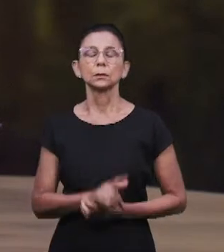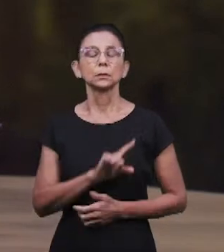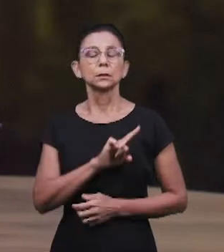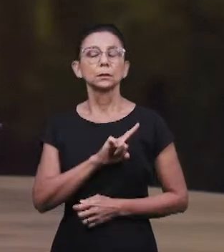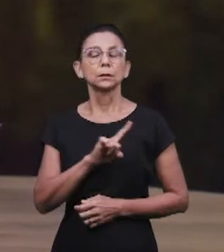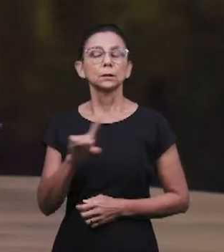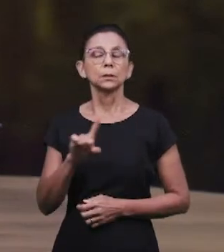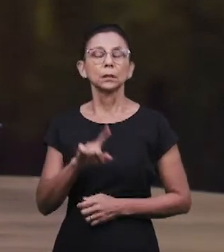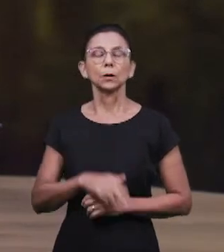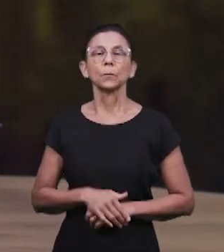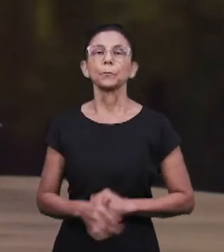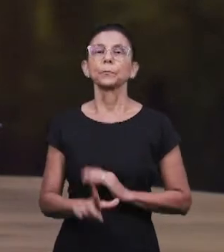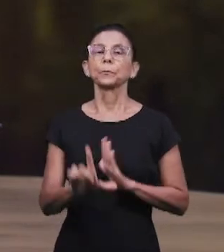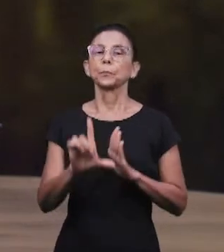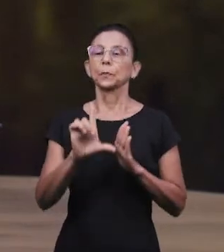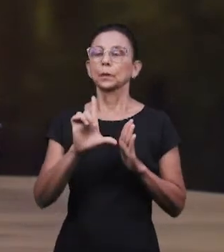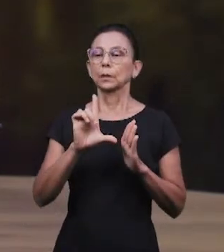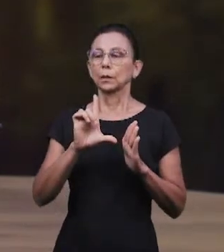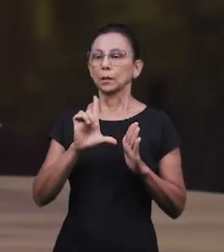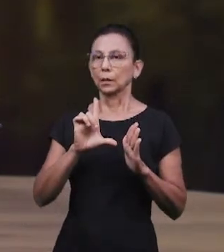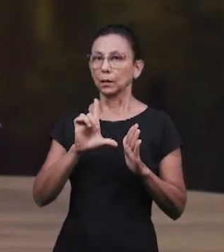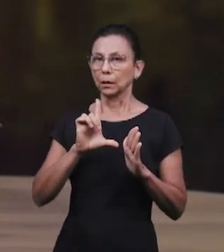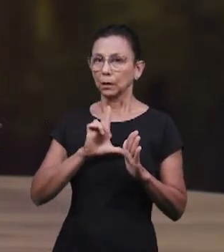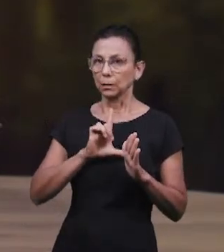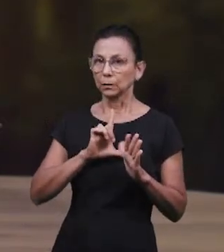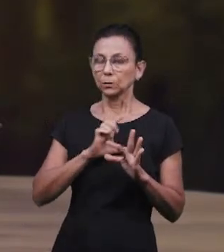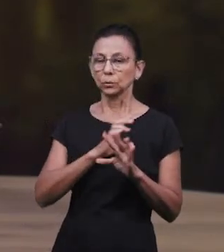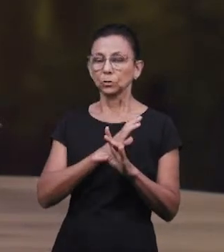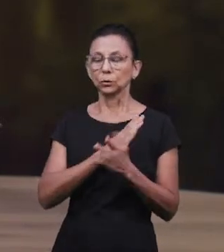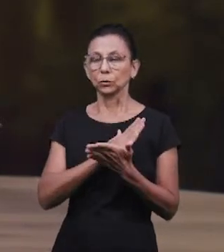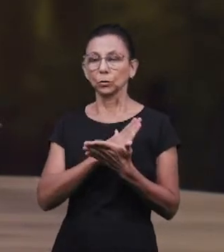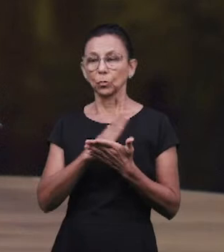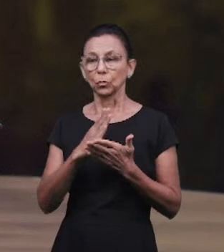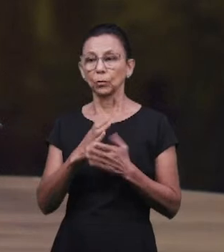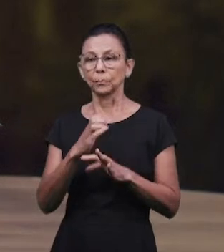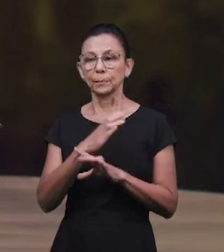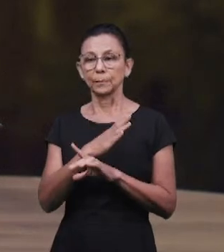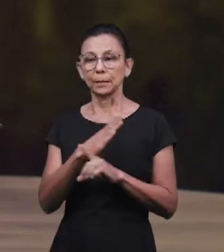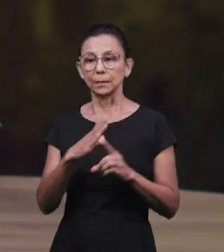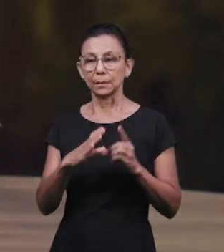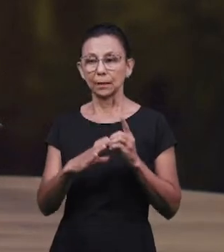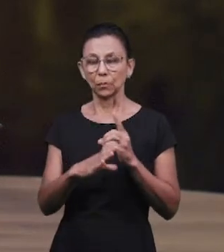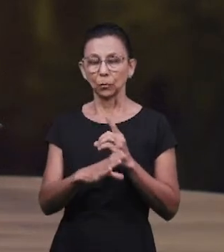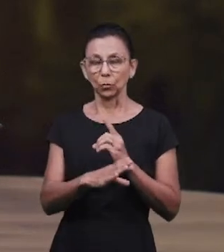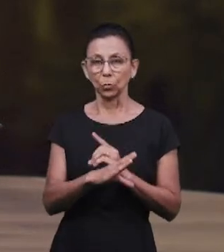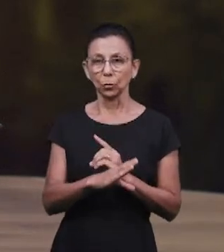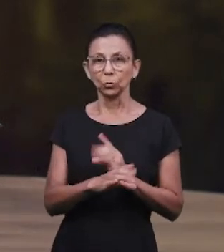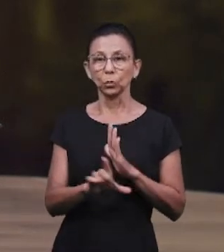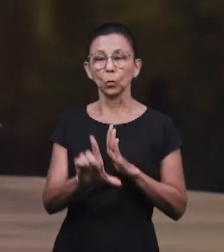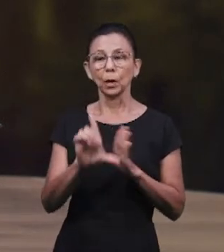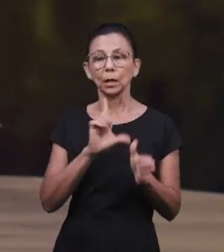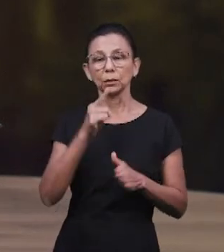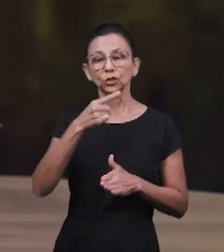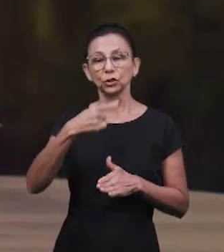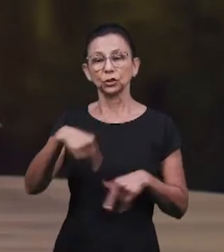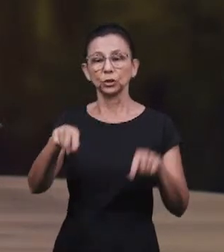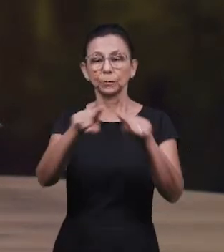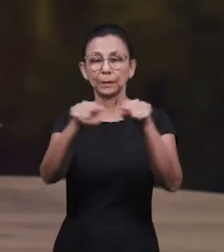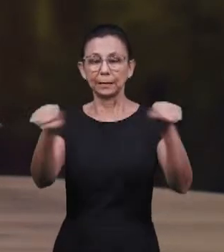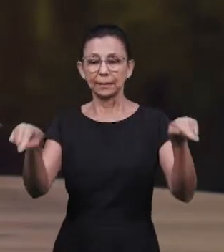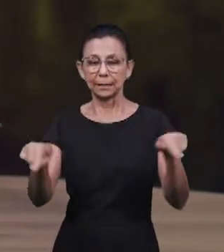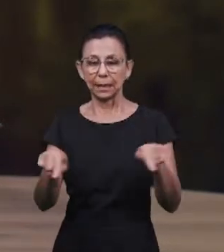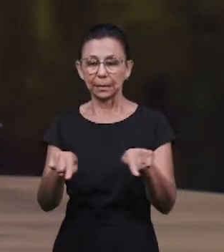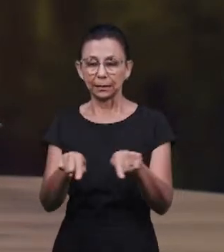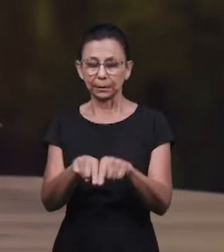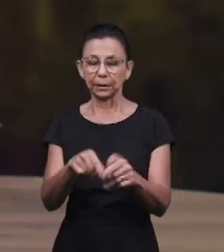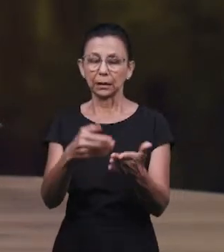não. Vamos ao banheiro antes de subir para a classe. Quando subimos